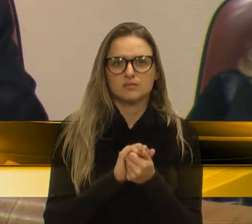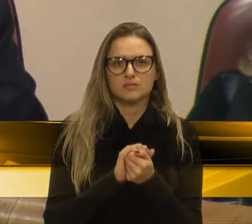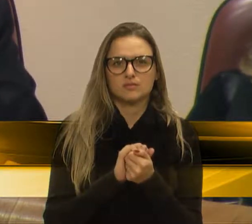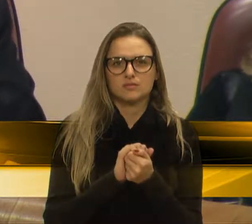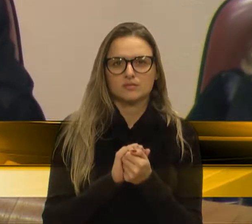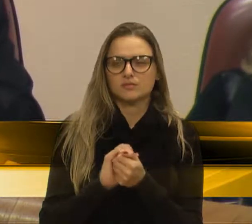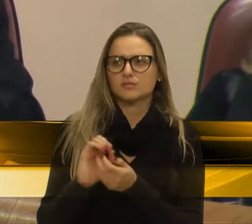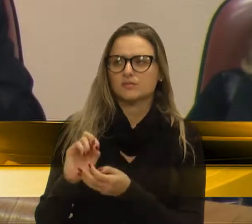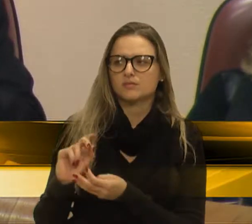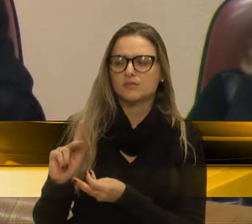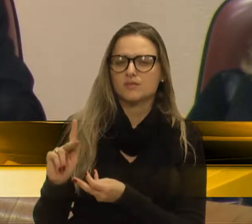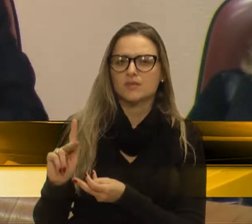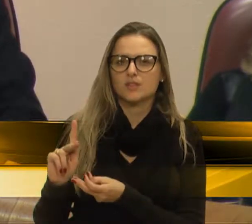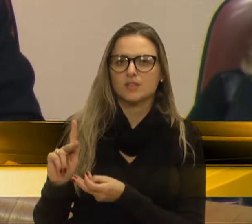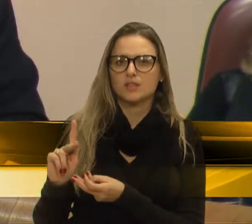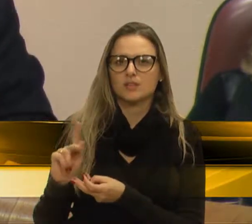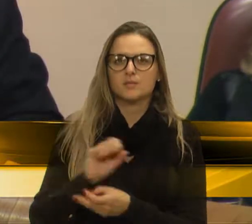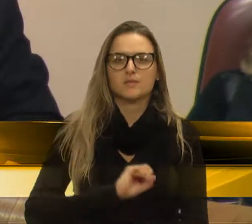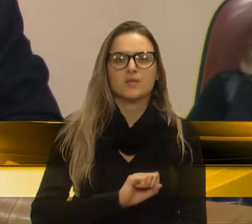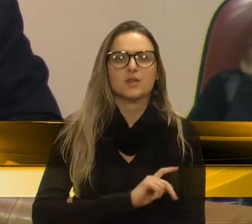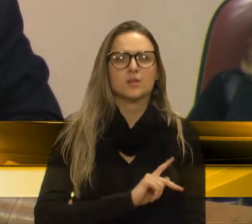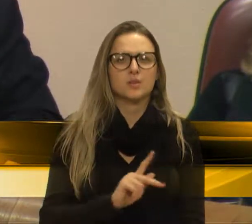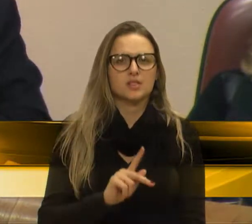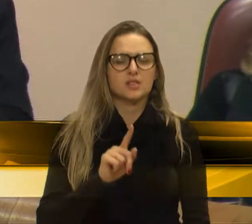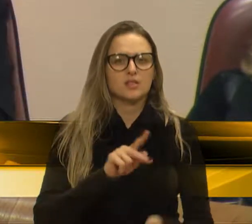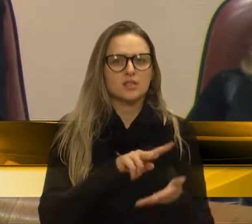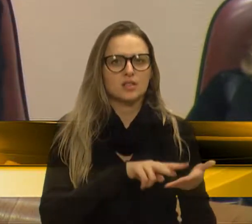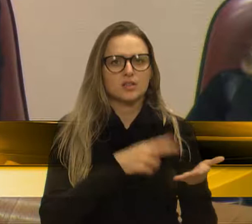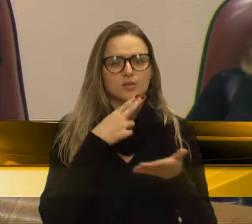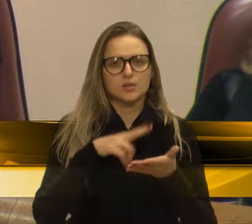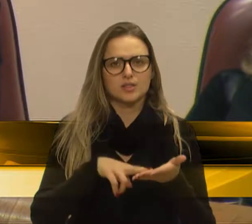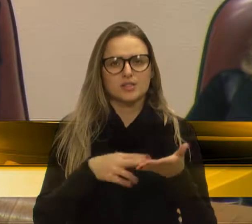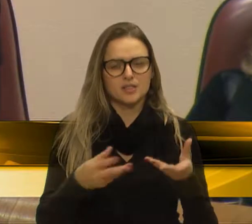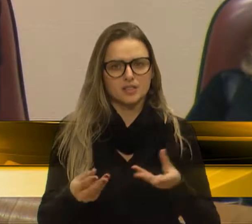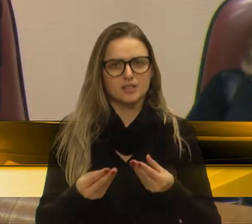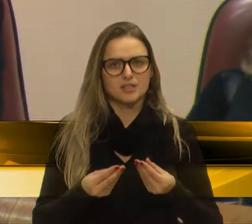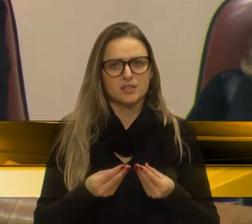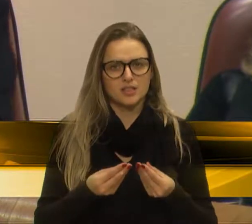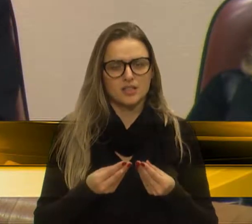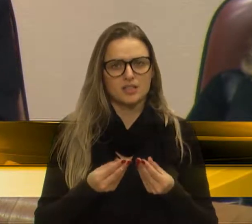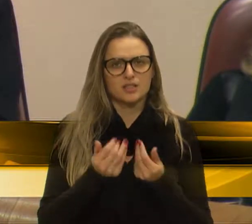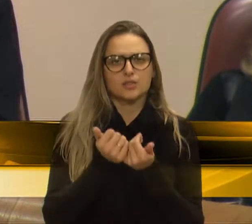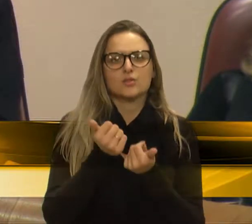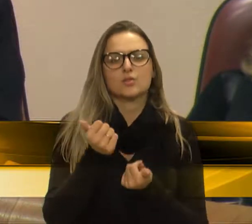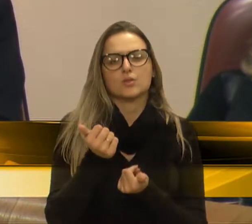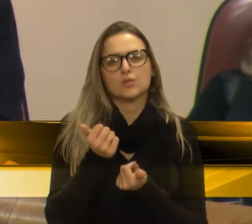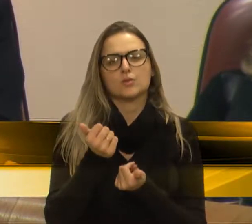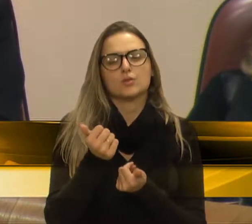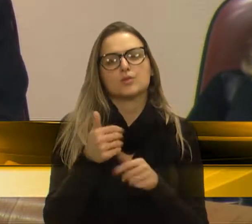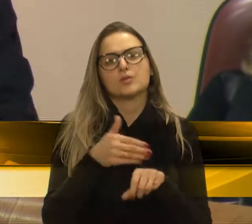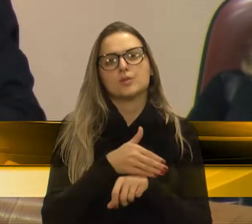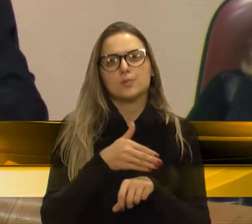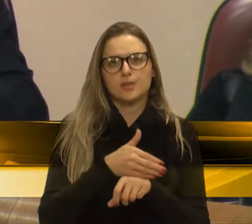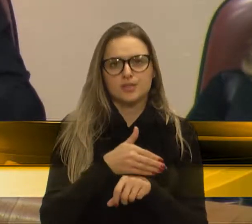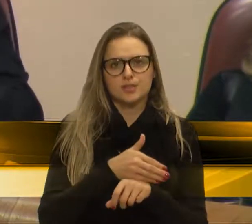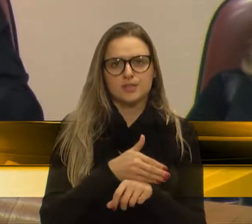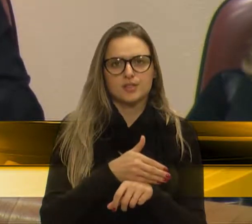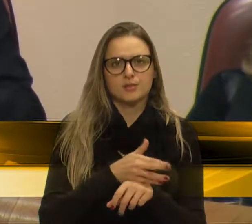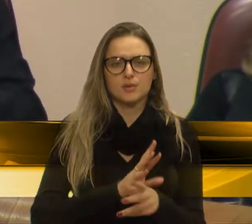Ok. Senhor presidente, essas então eram as correspondências, bem como as autoridades que compõem